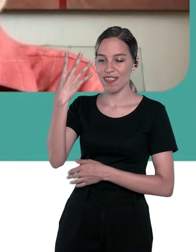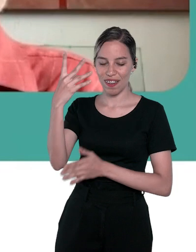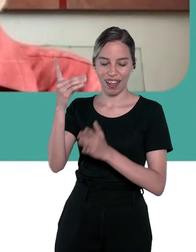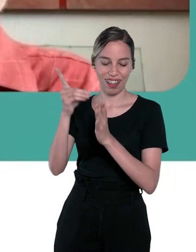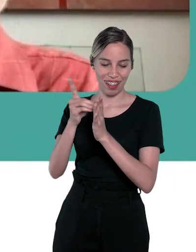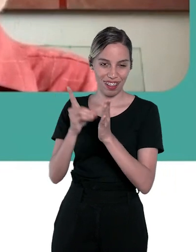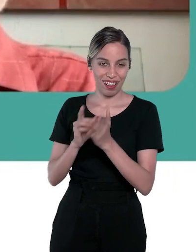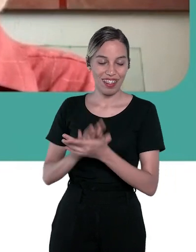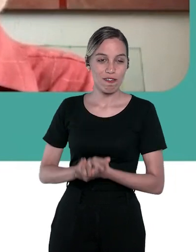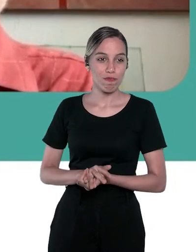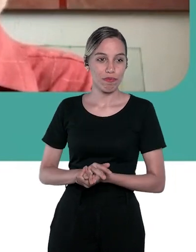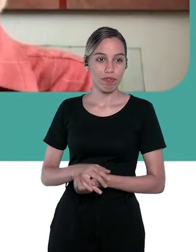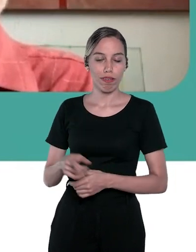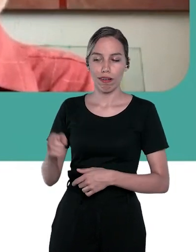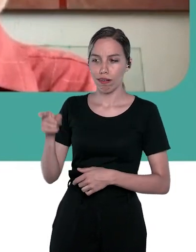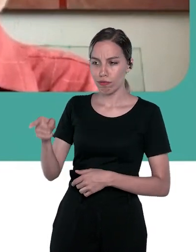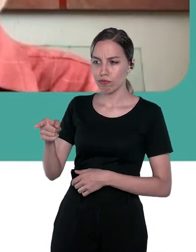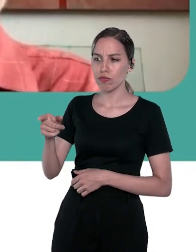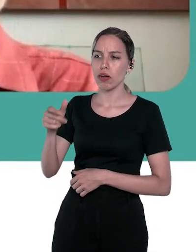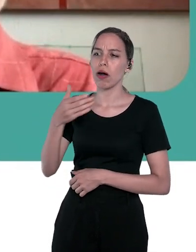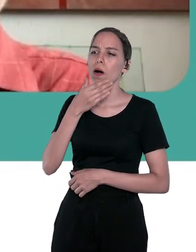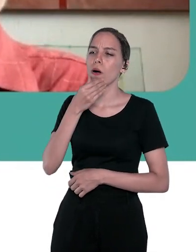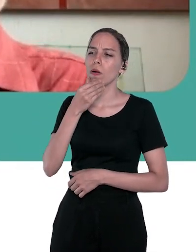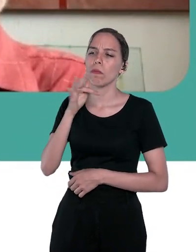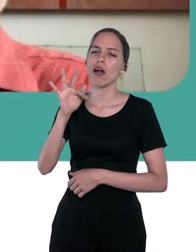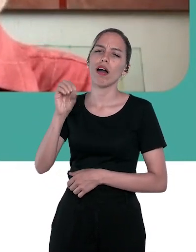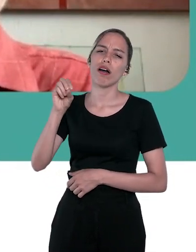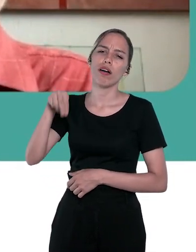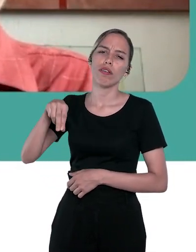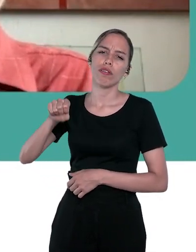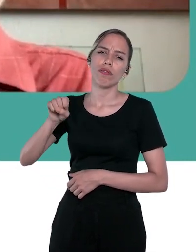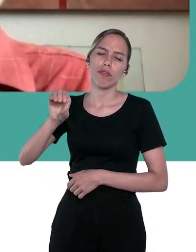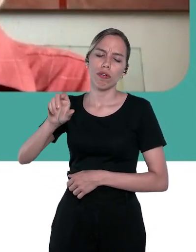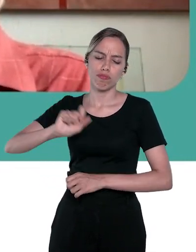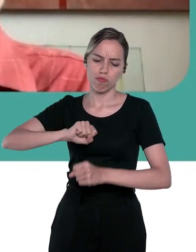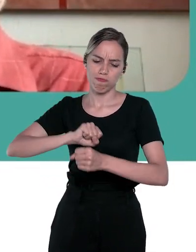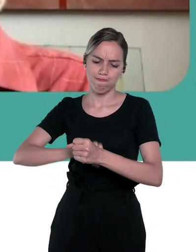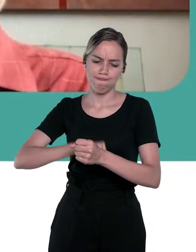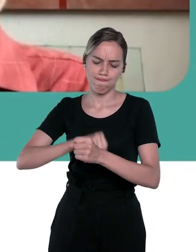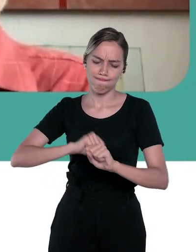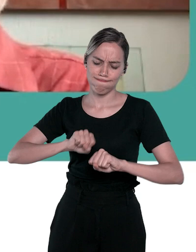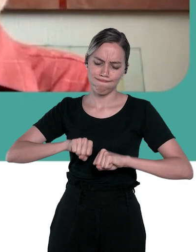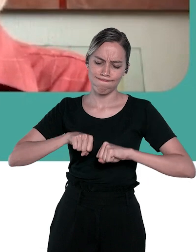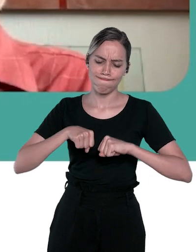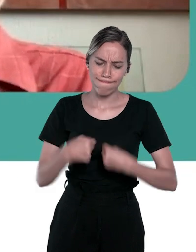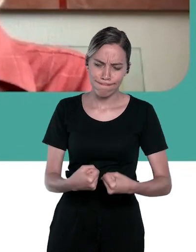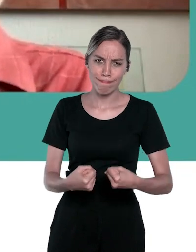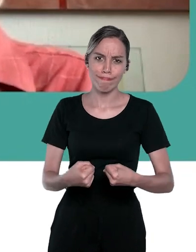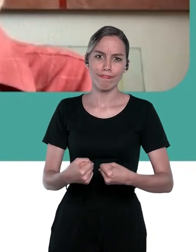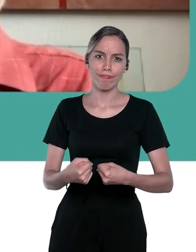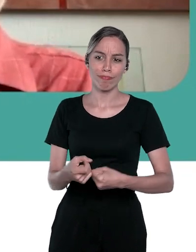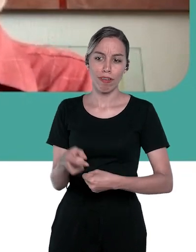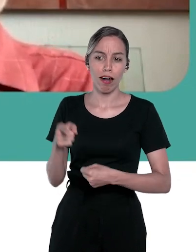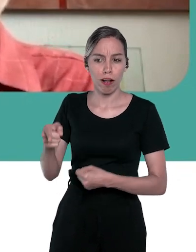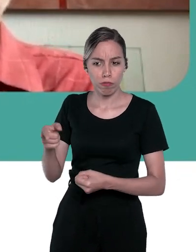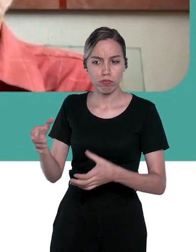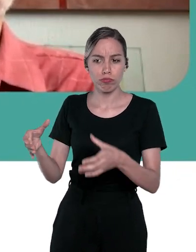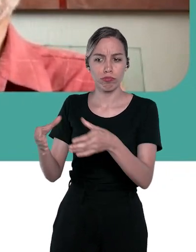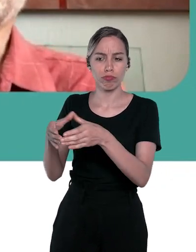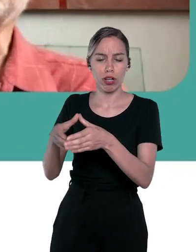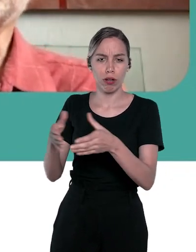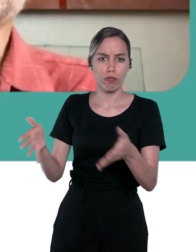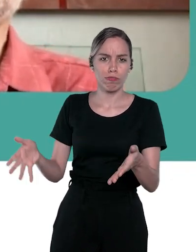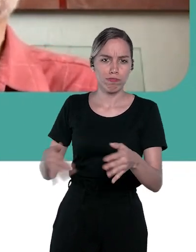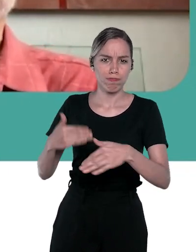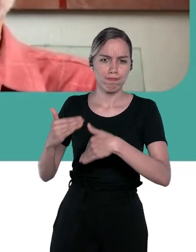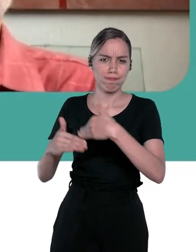empenho extraordinário aí do jornalista e escritor Afonso Borges, é um projeto que se